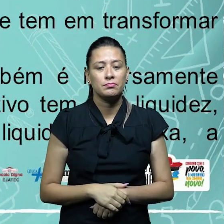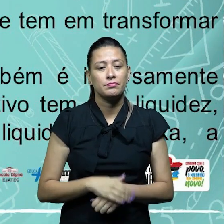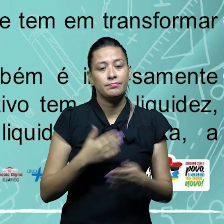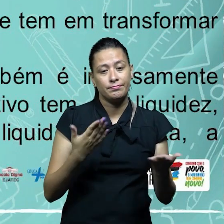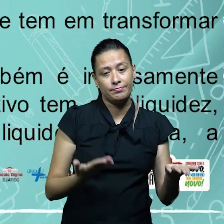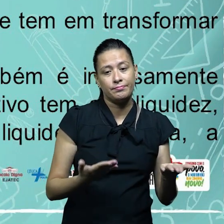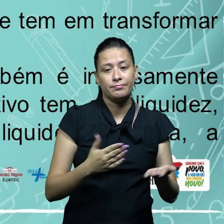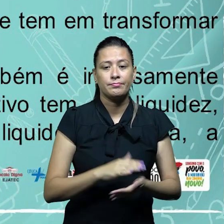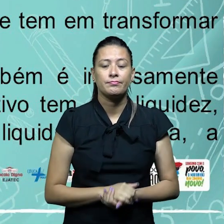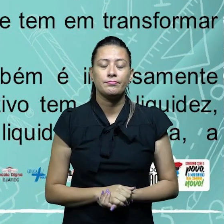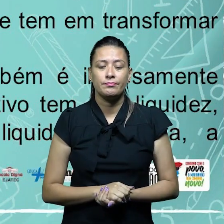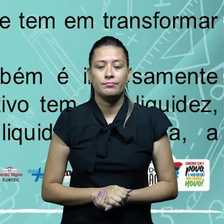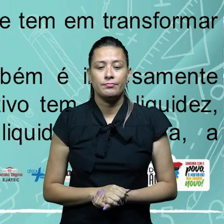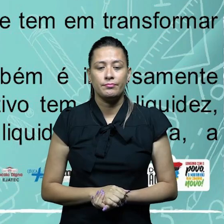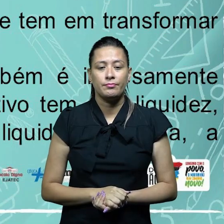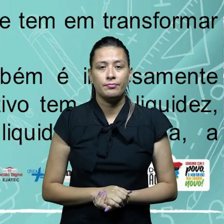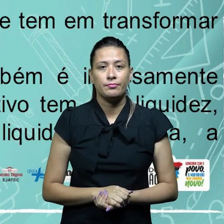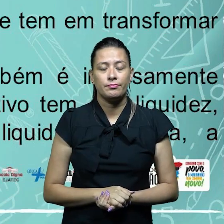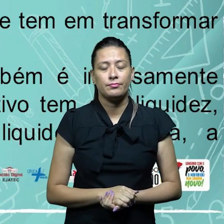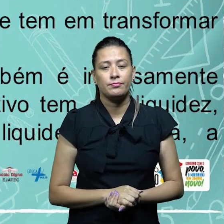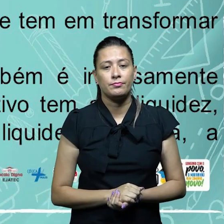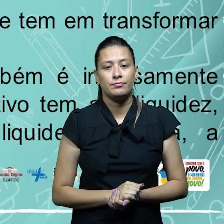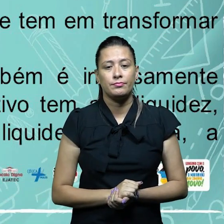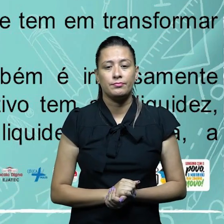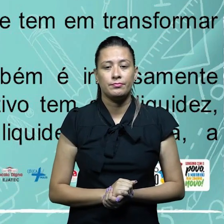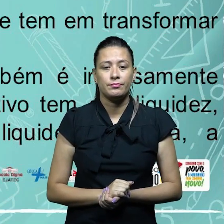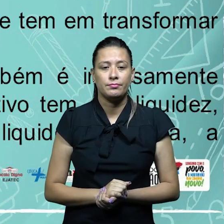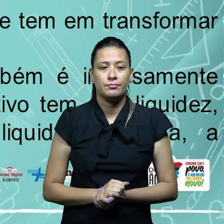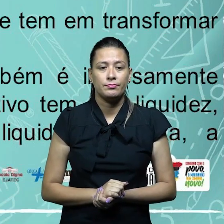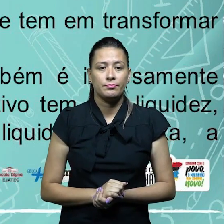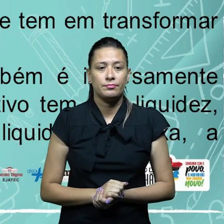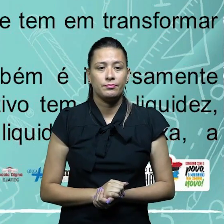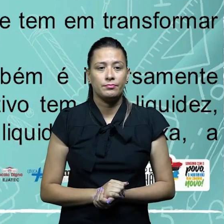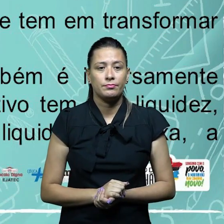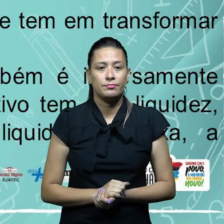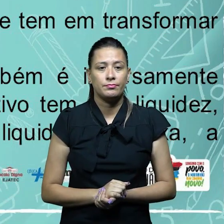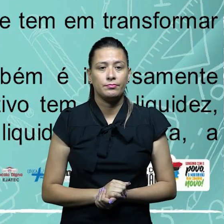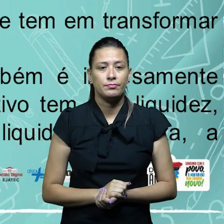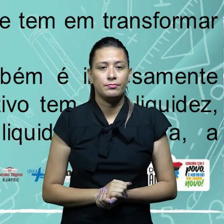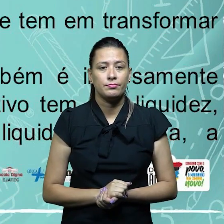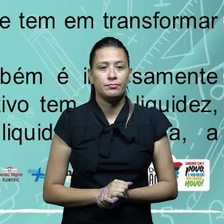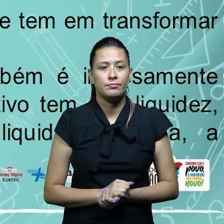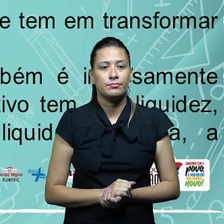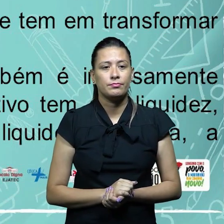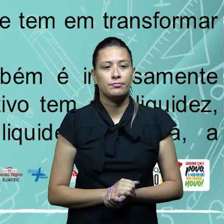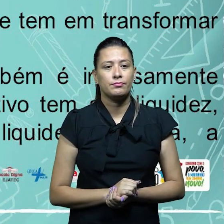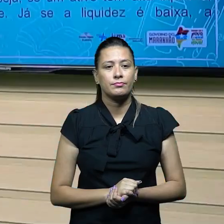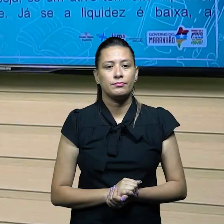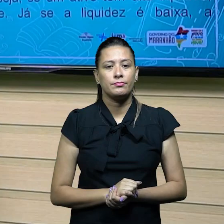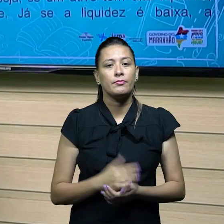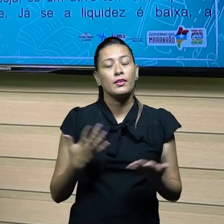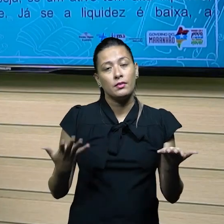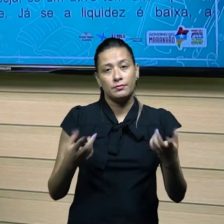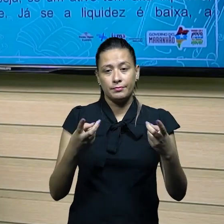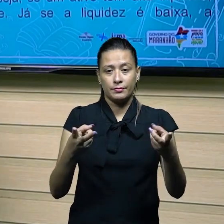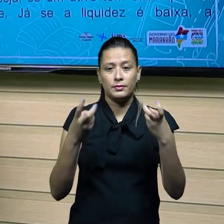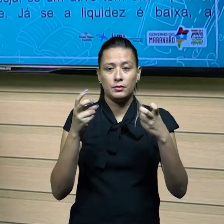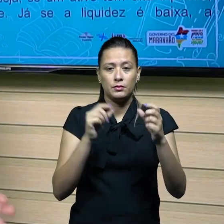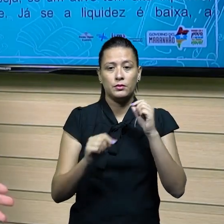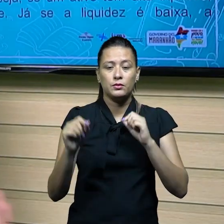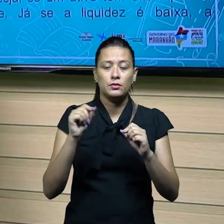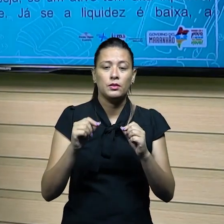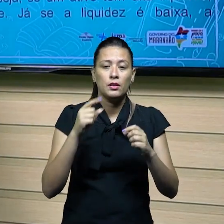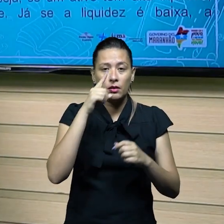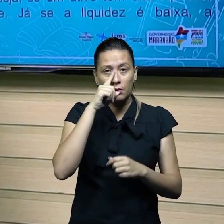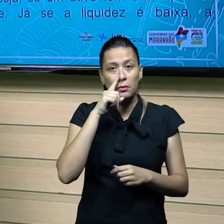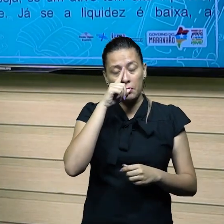a perceber que o risco e a rentabilidade são grandezas inversamente proporcionais. Então, ou seja, dificilmente na